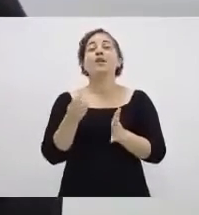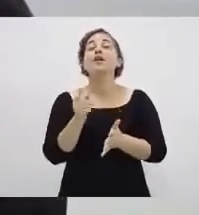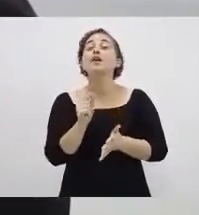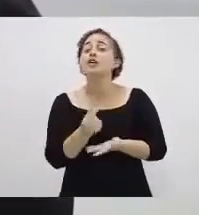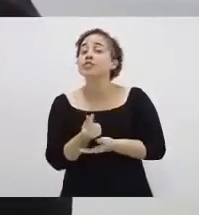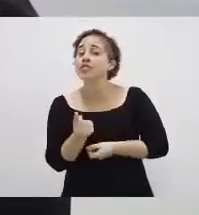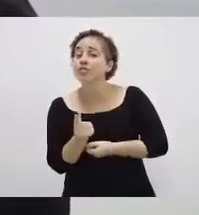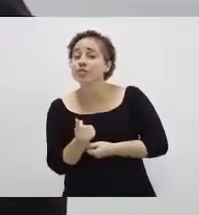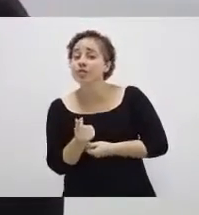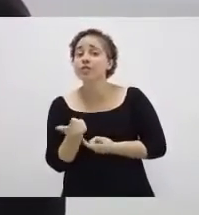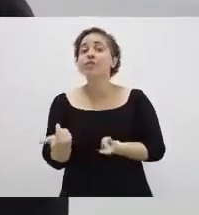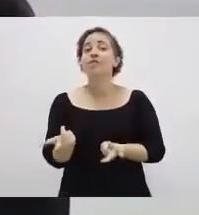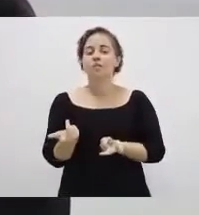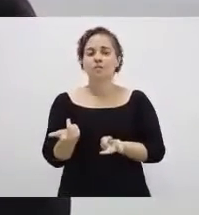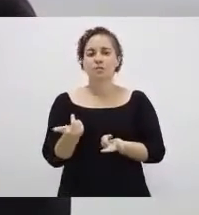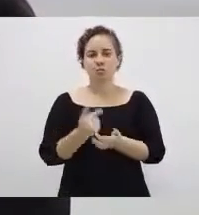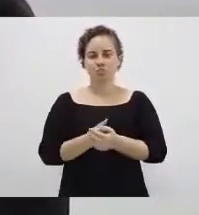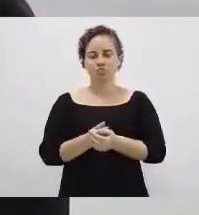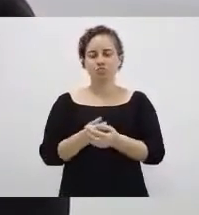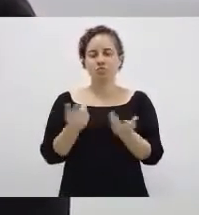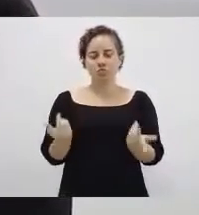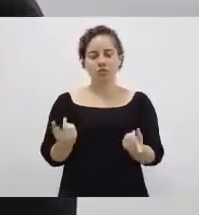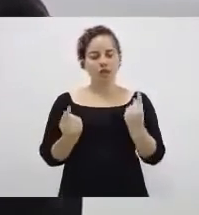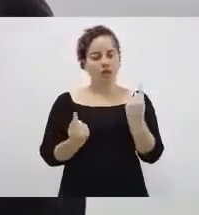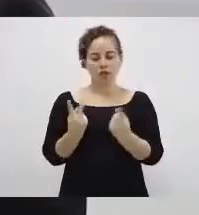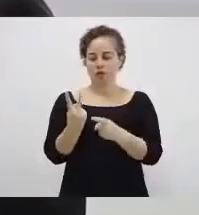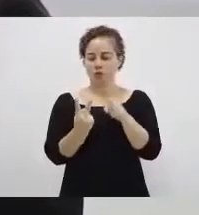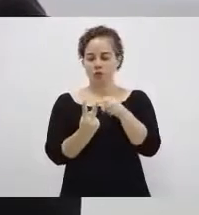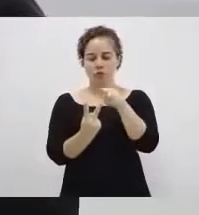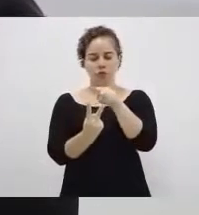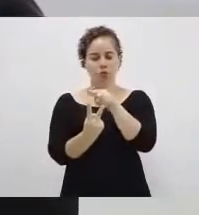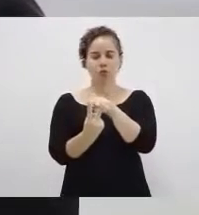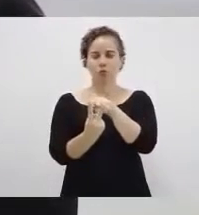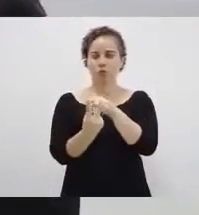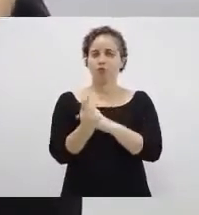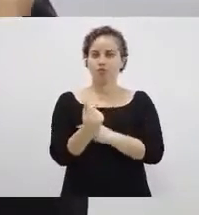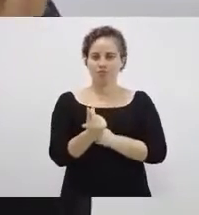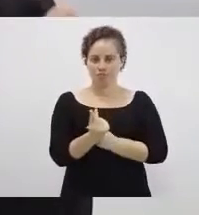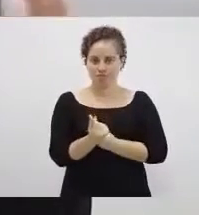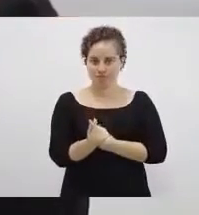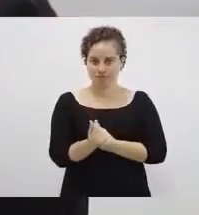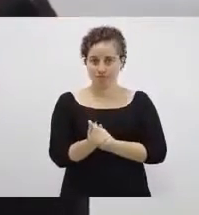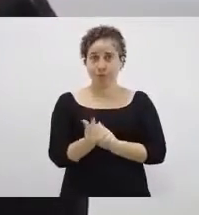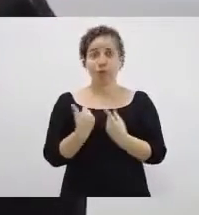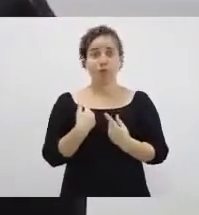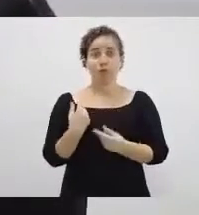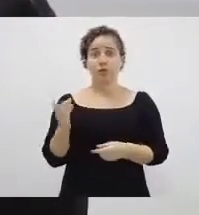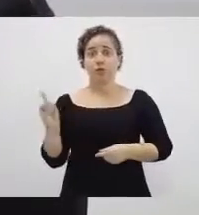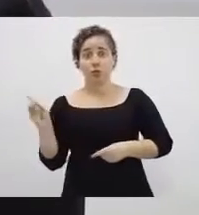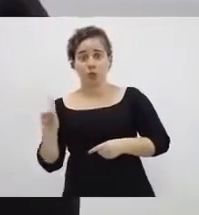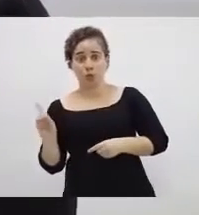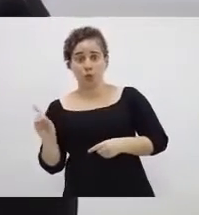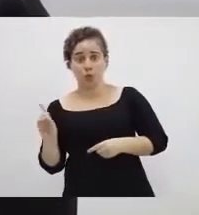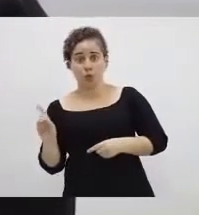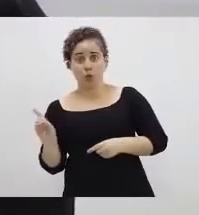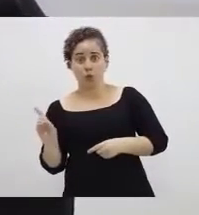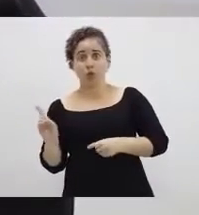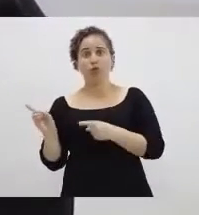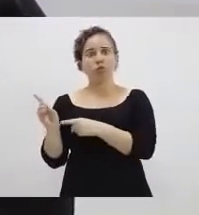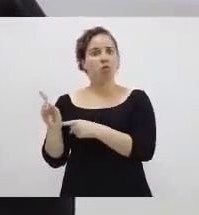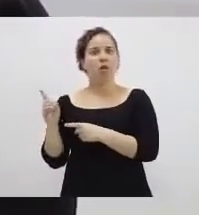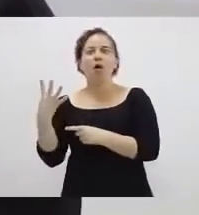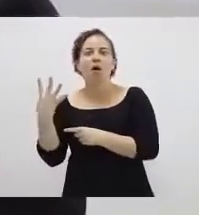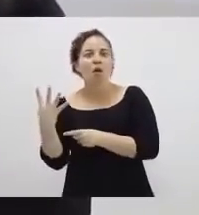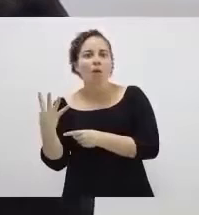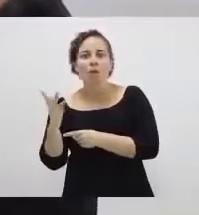mede a relação entre duas moedas. Ou seja, quando eu falo que o dólar está cotado a R$4,